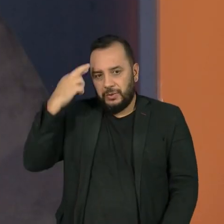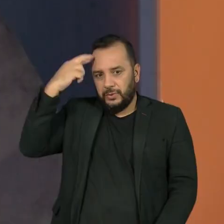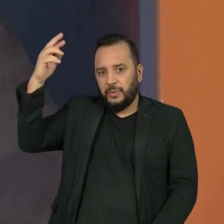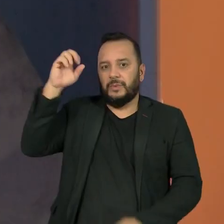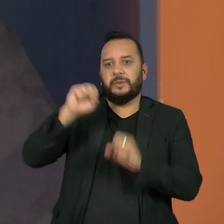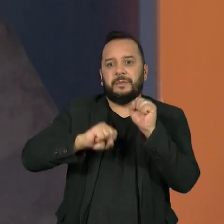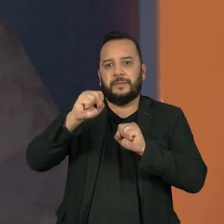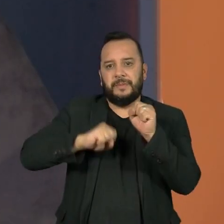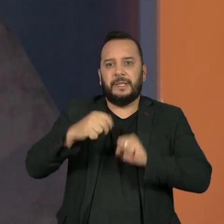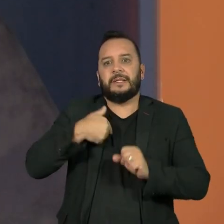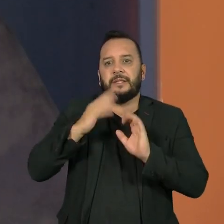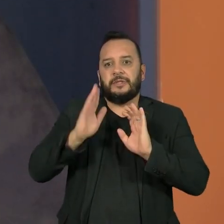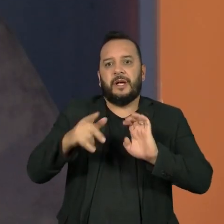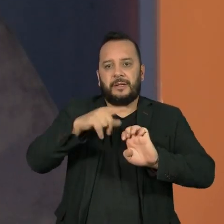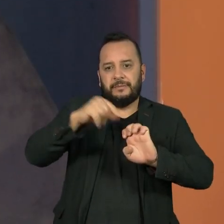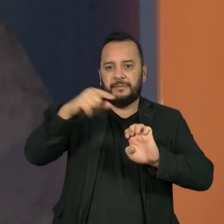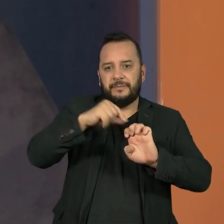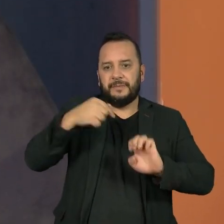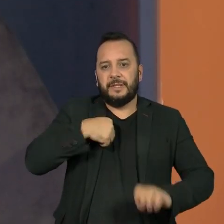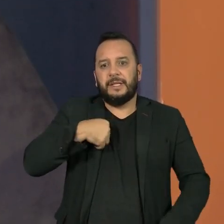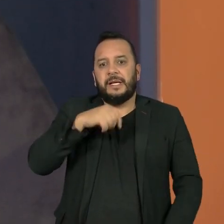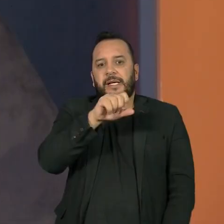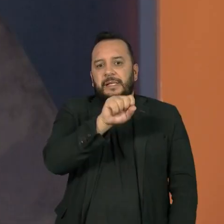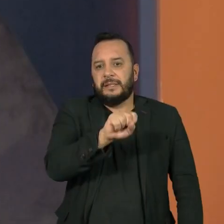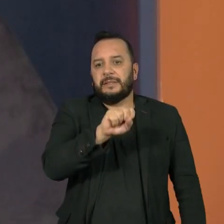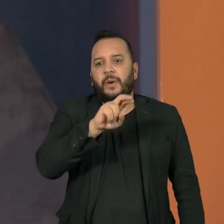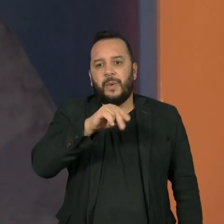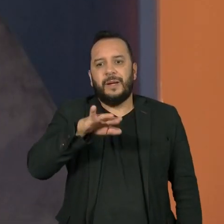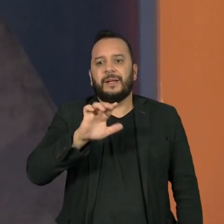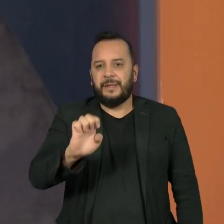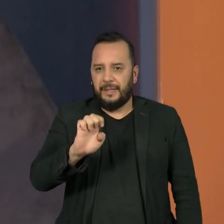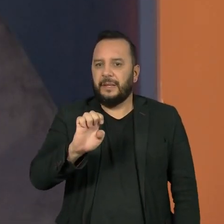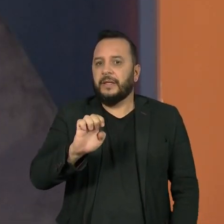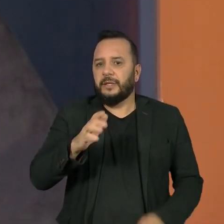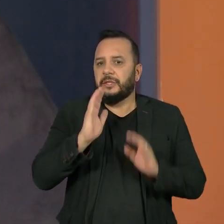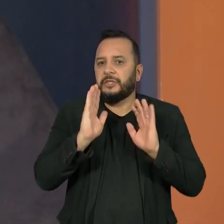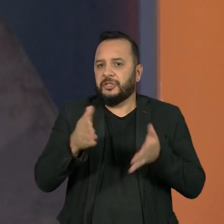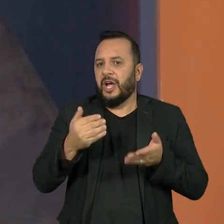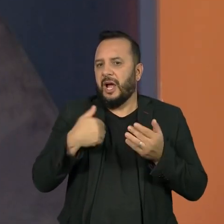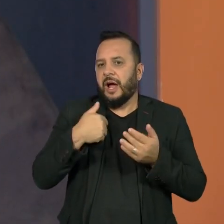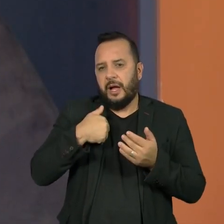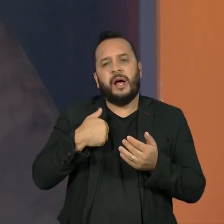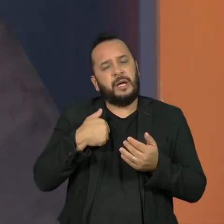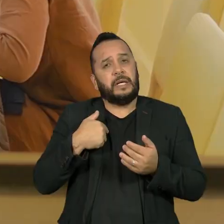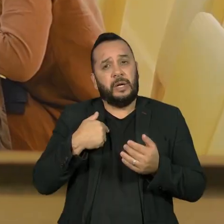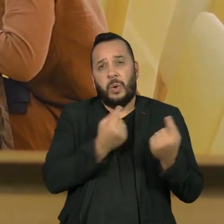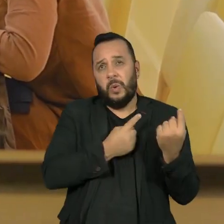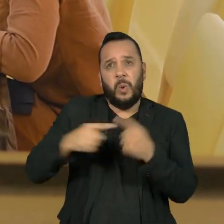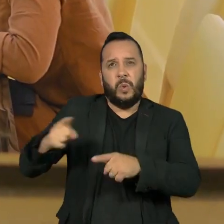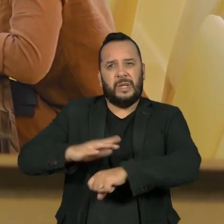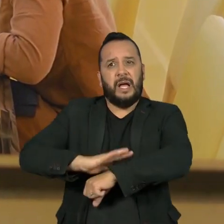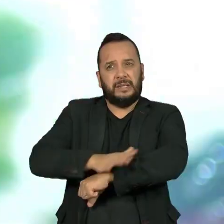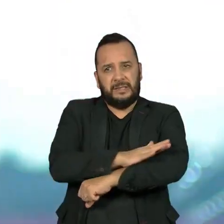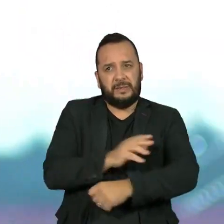Sawane Bispo, sempre foi uma luta de provações e combate ao racismo. Vamos ouvi-la.